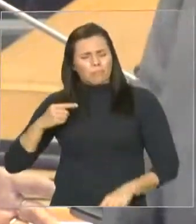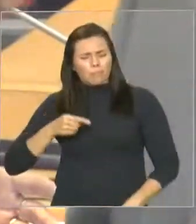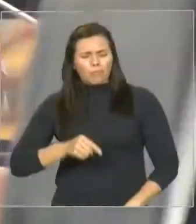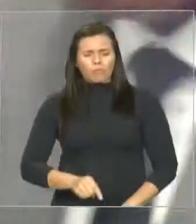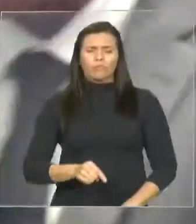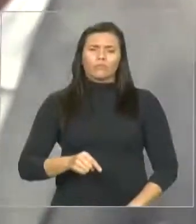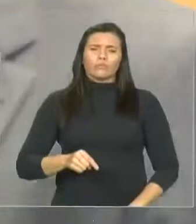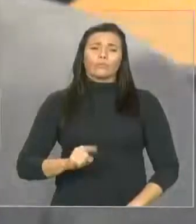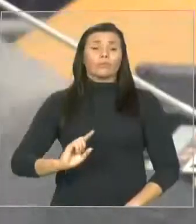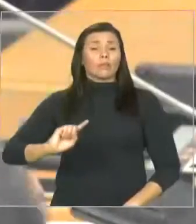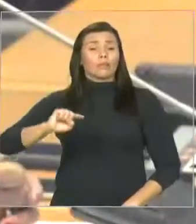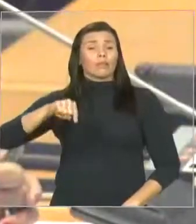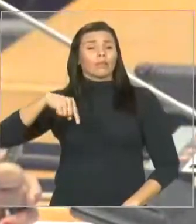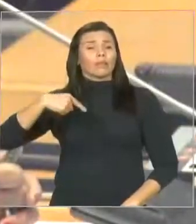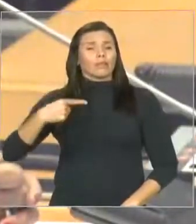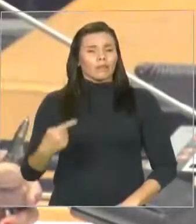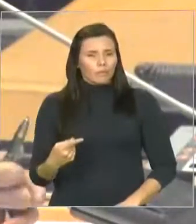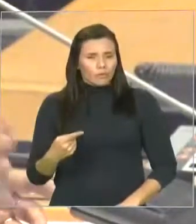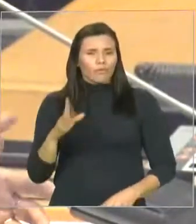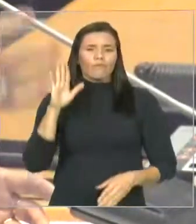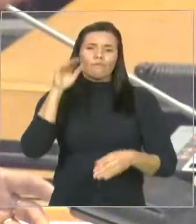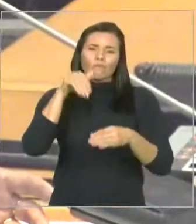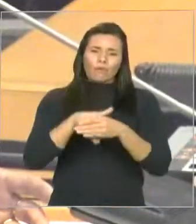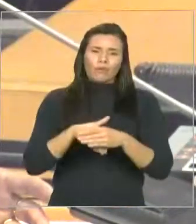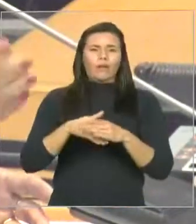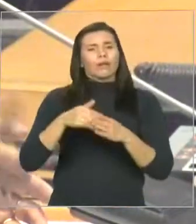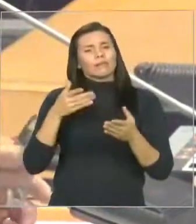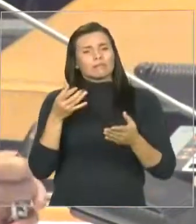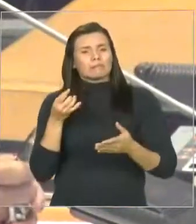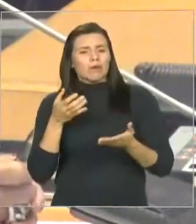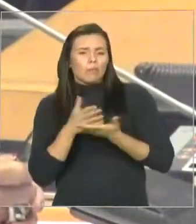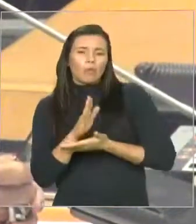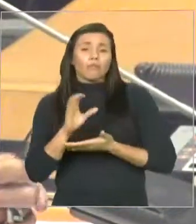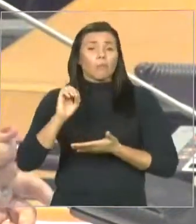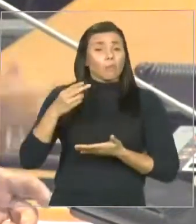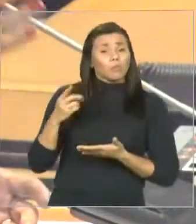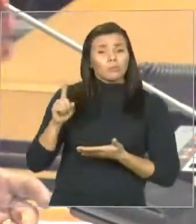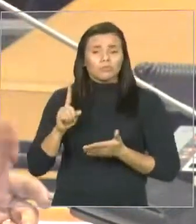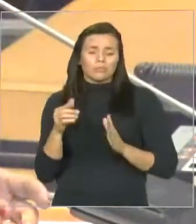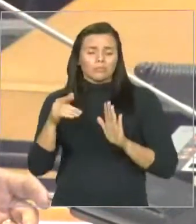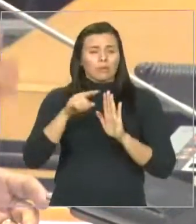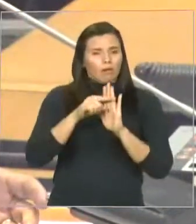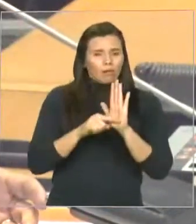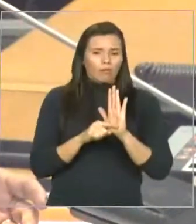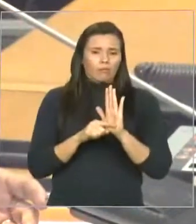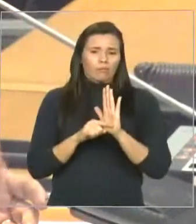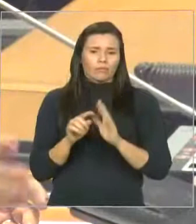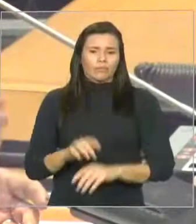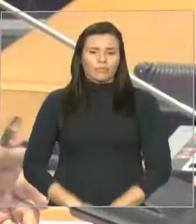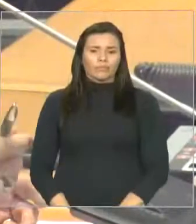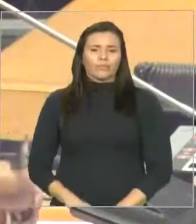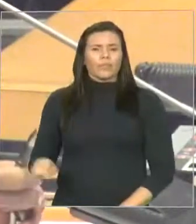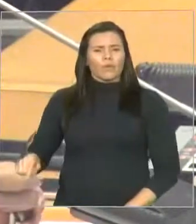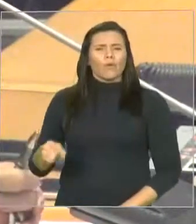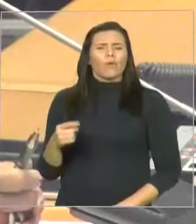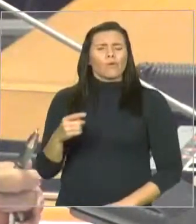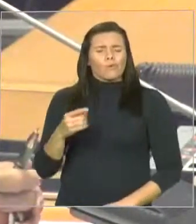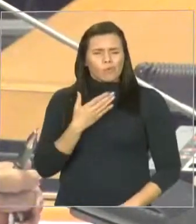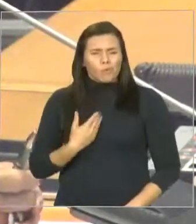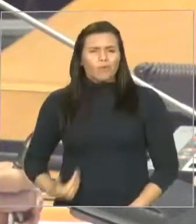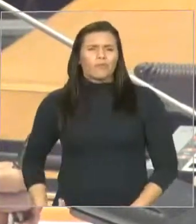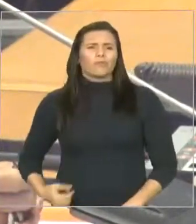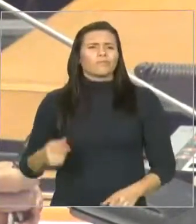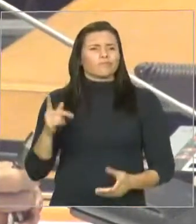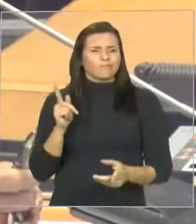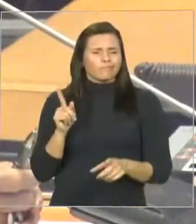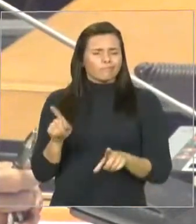O governo também atual criticou muito a admissão de funcionários no